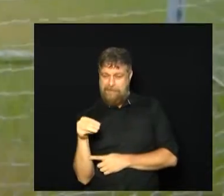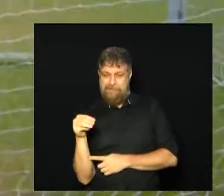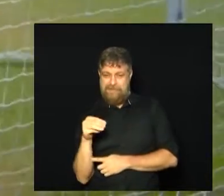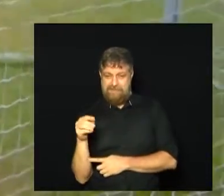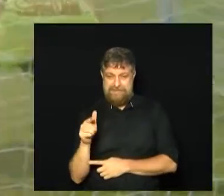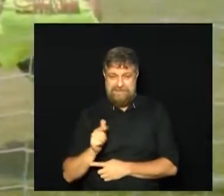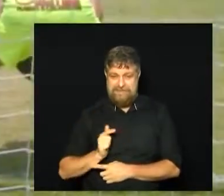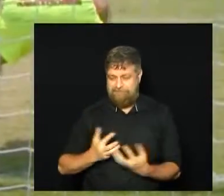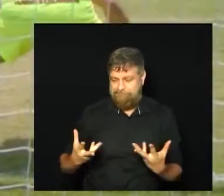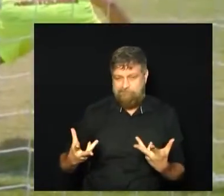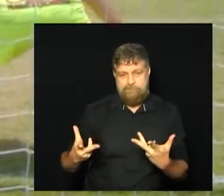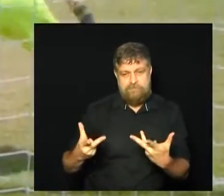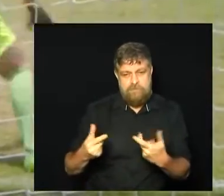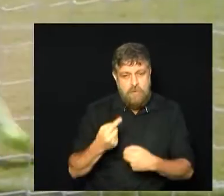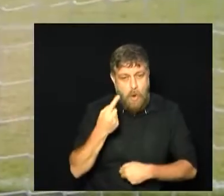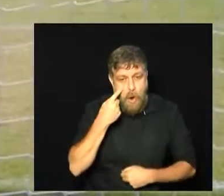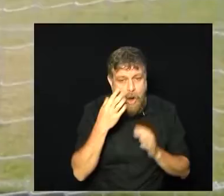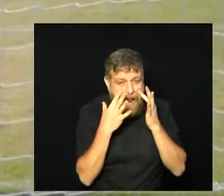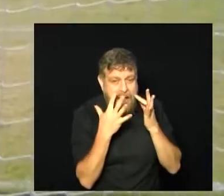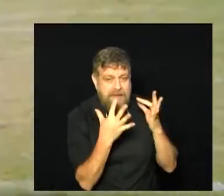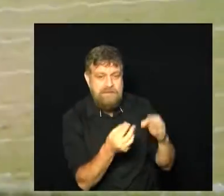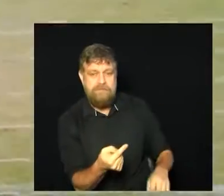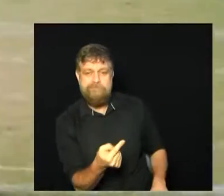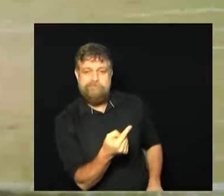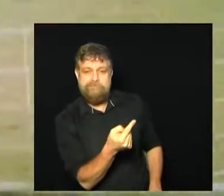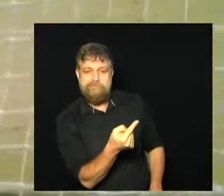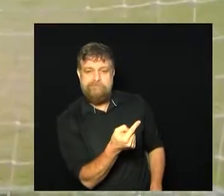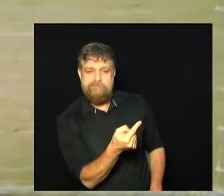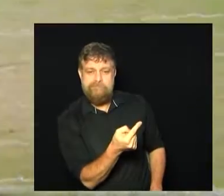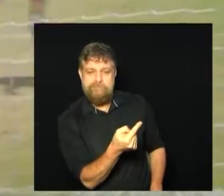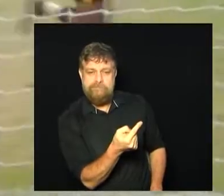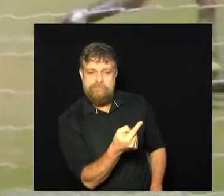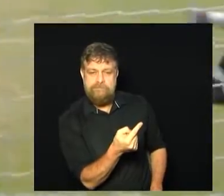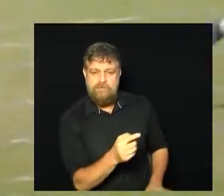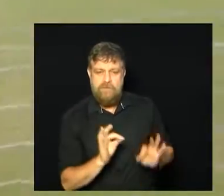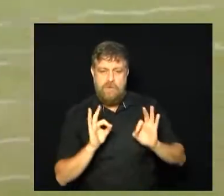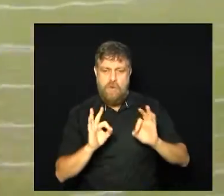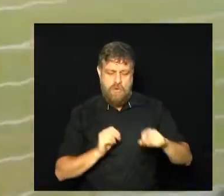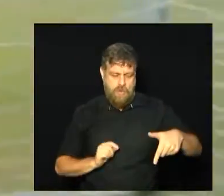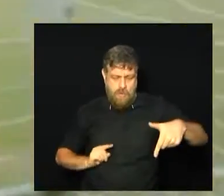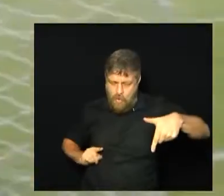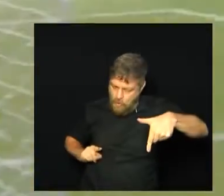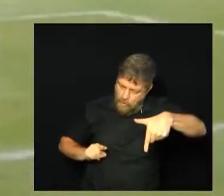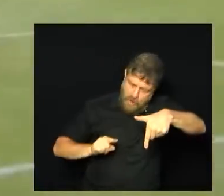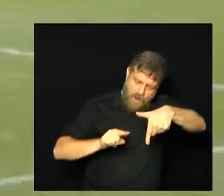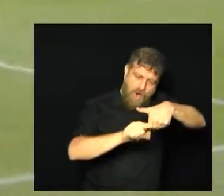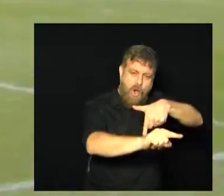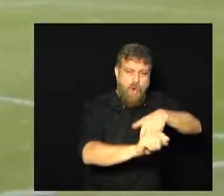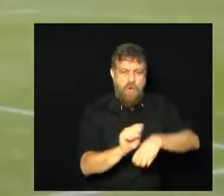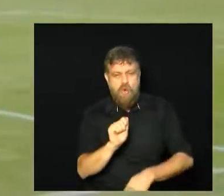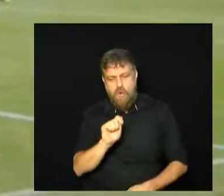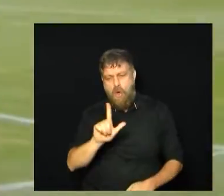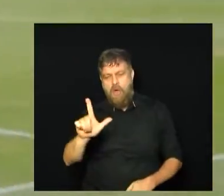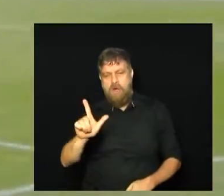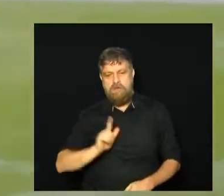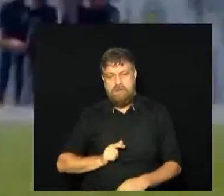com maestria, prestem atenção nesta cobrança de falta, golaço indefensável.